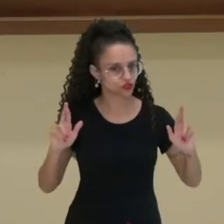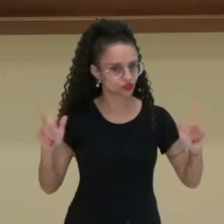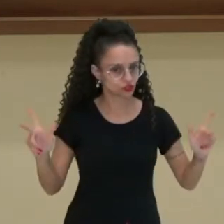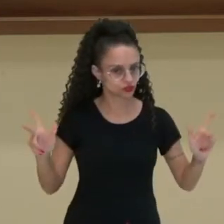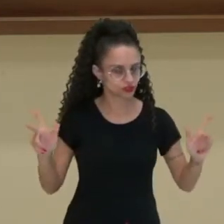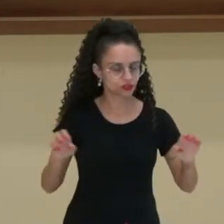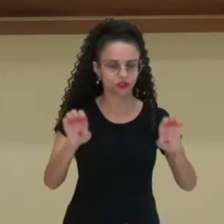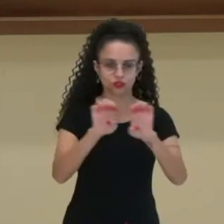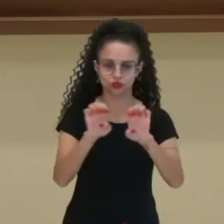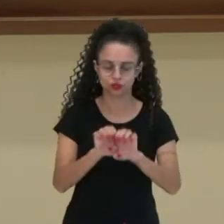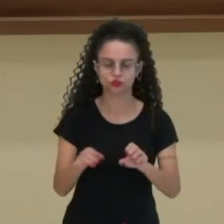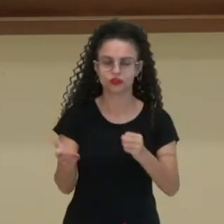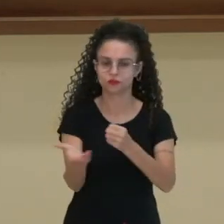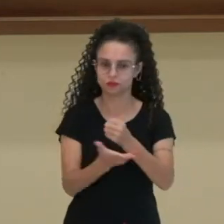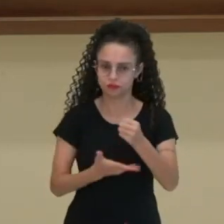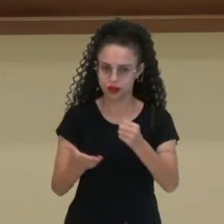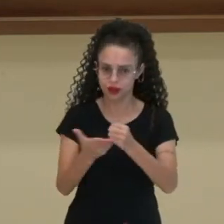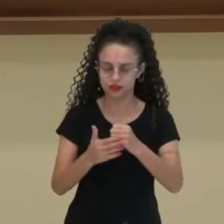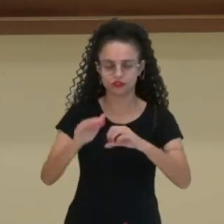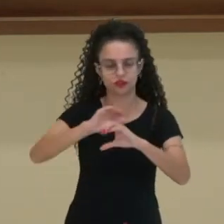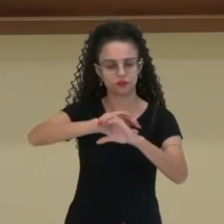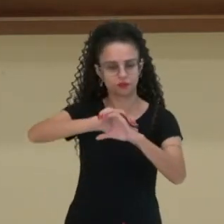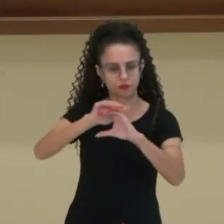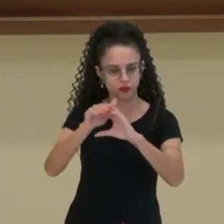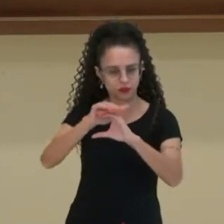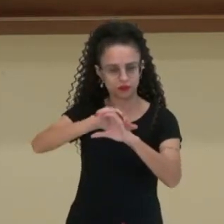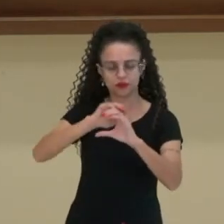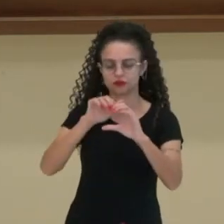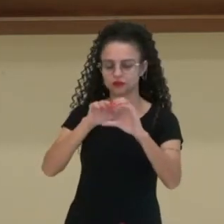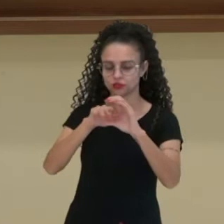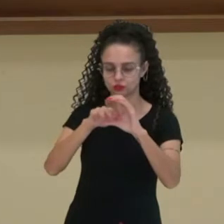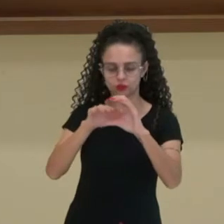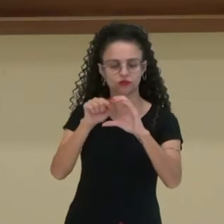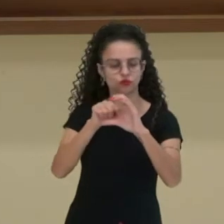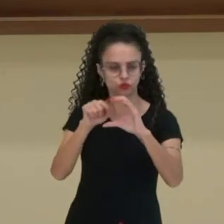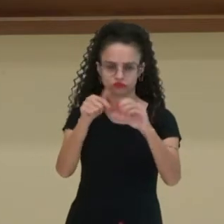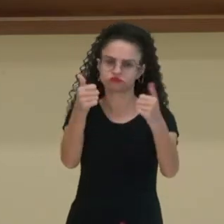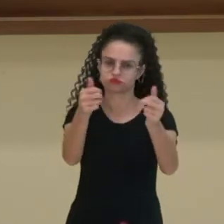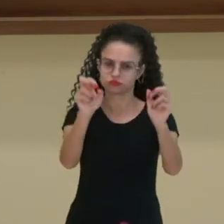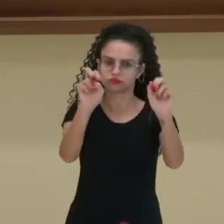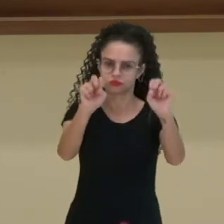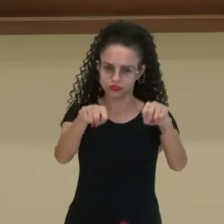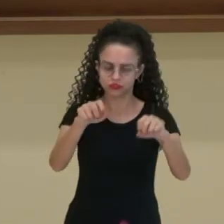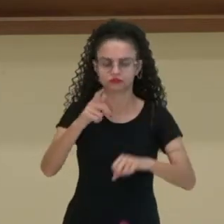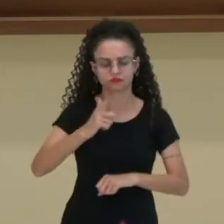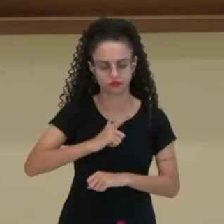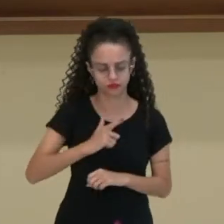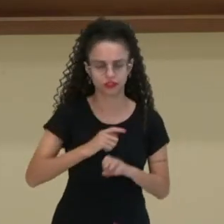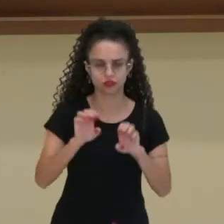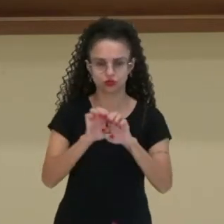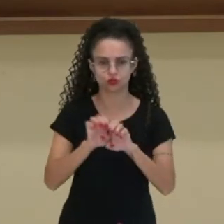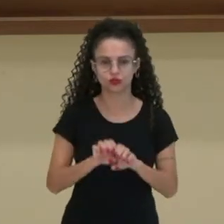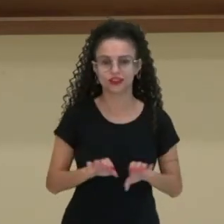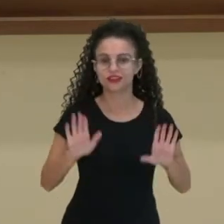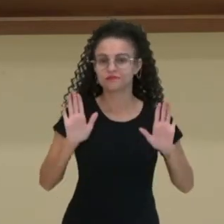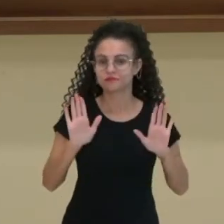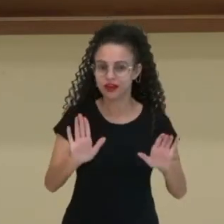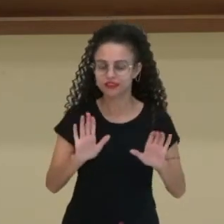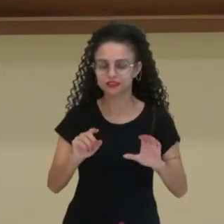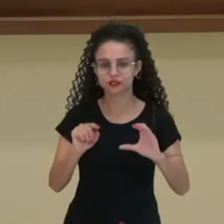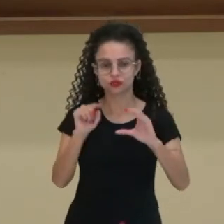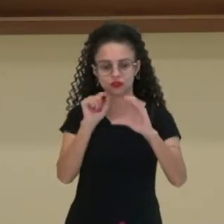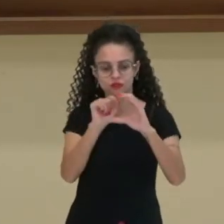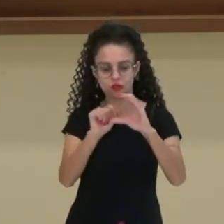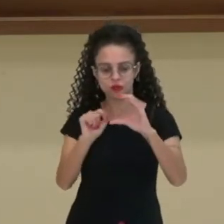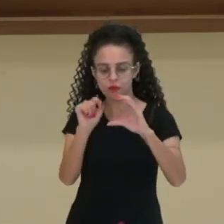Na sua estrutura básica, membrana plasmática, citoplasma e núcleo, sim, né, elas possuem essa estrutura. No entanto, ali na